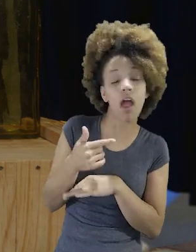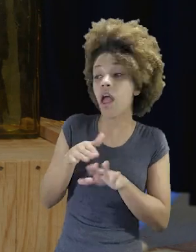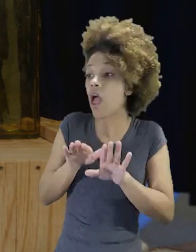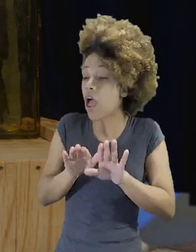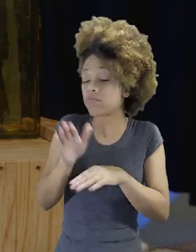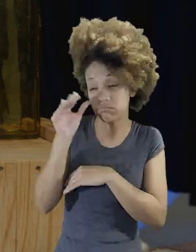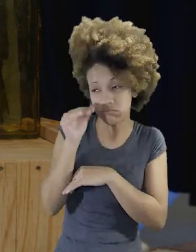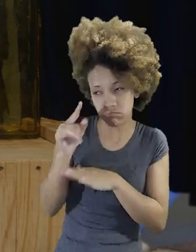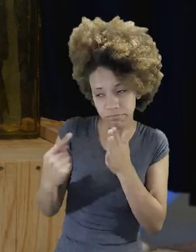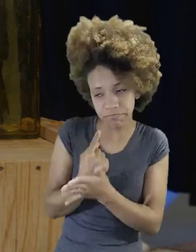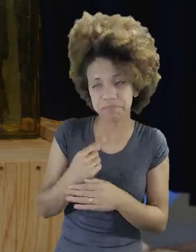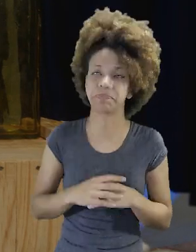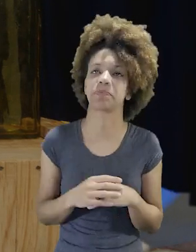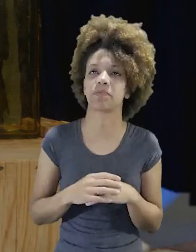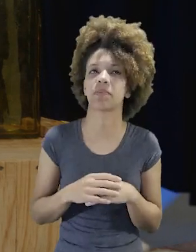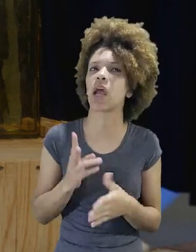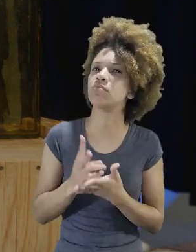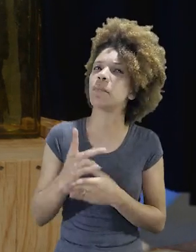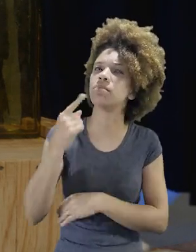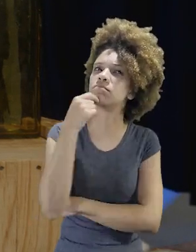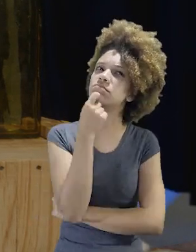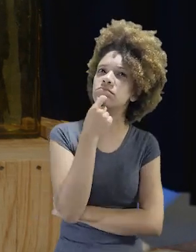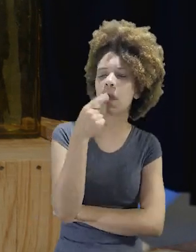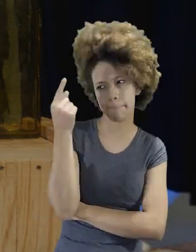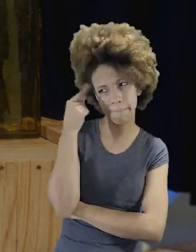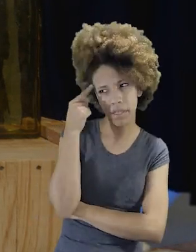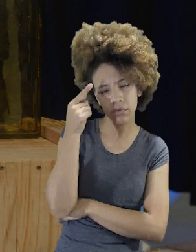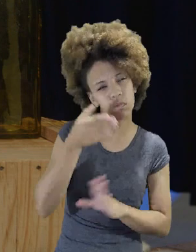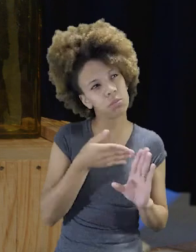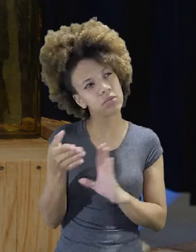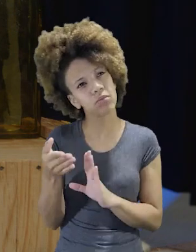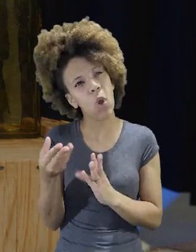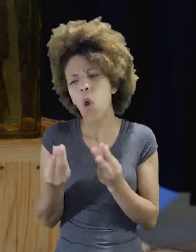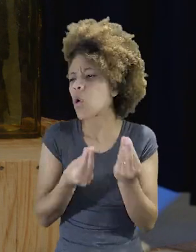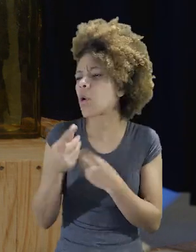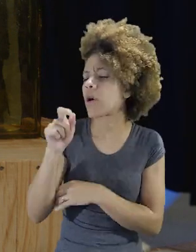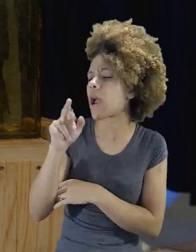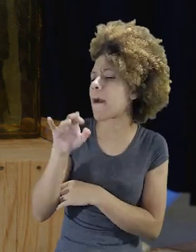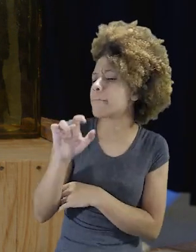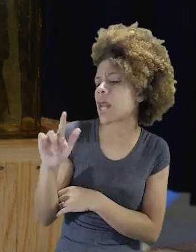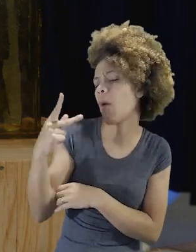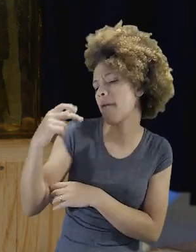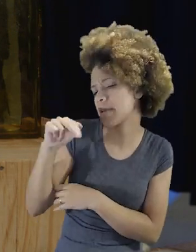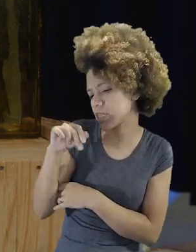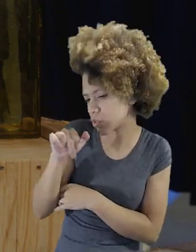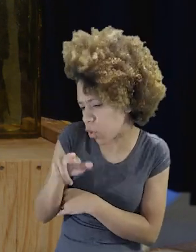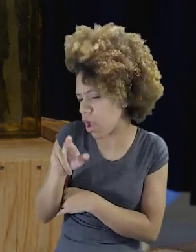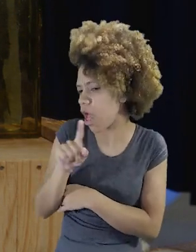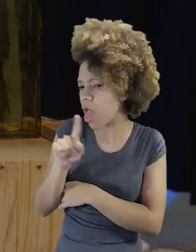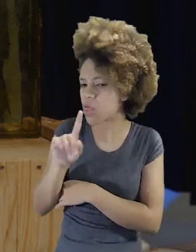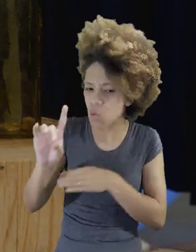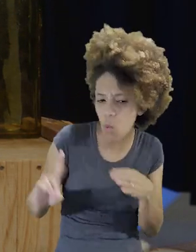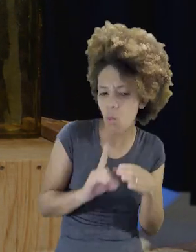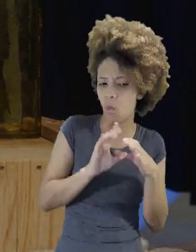é muito isso é muito curiosa essa pergunta porque eu sempre fico eu fico pensando nisso eu fico como ele não faz